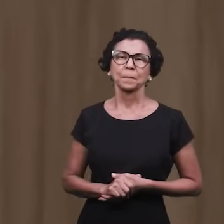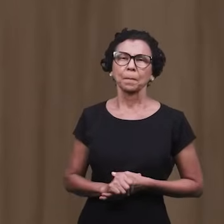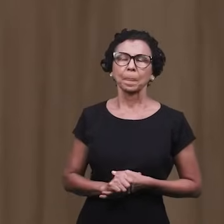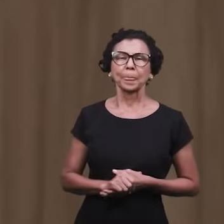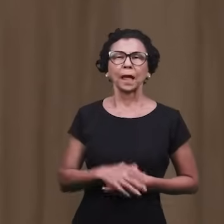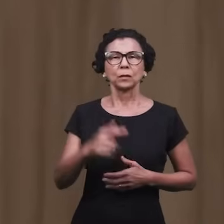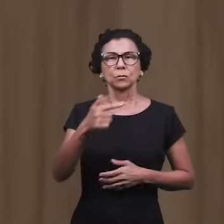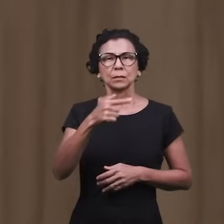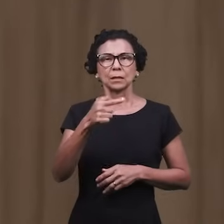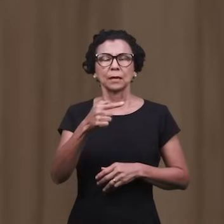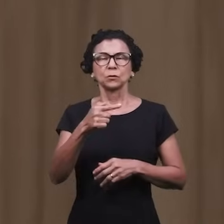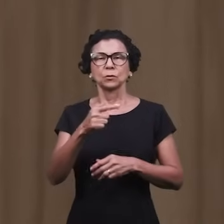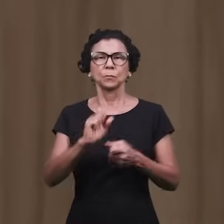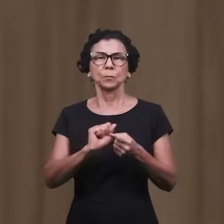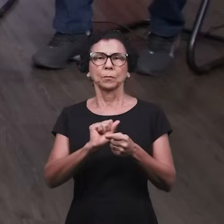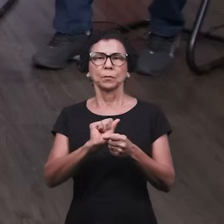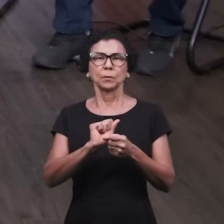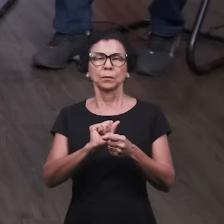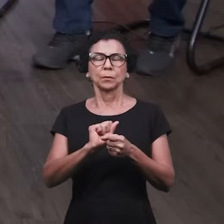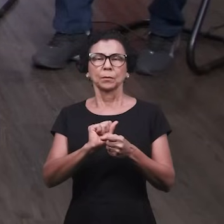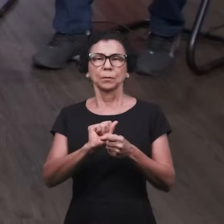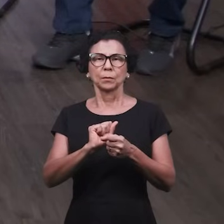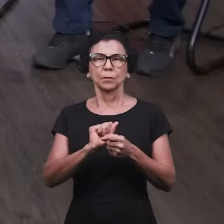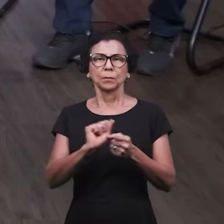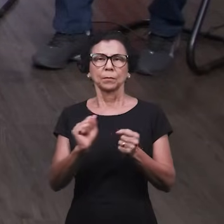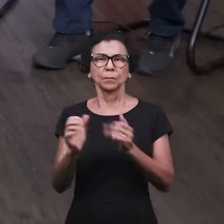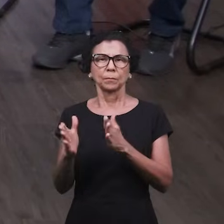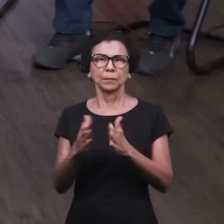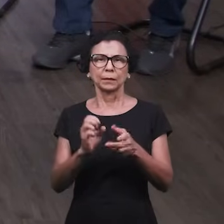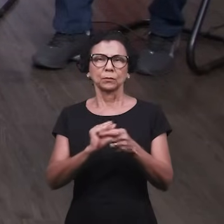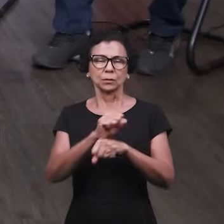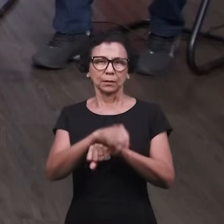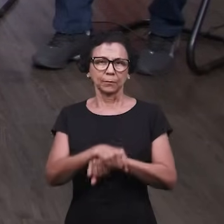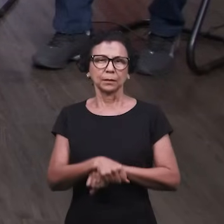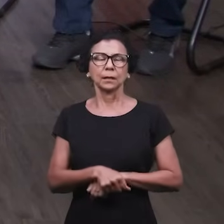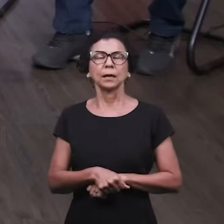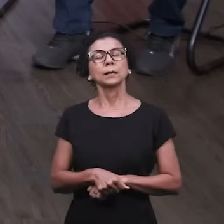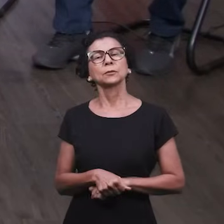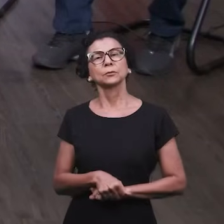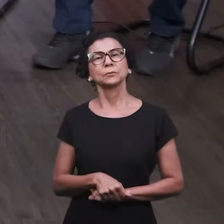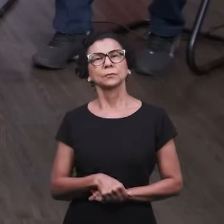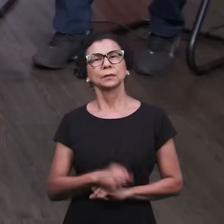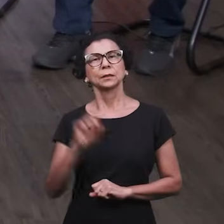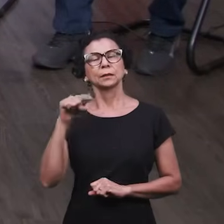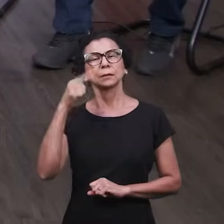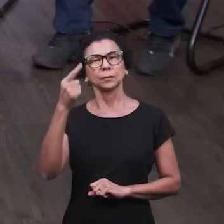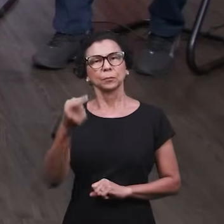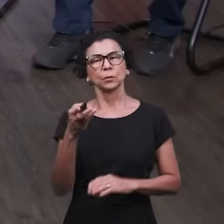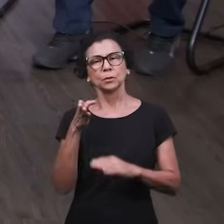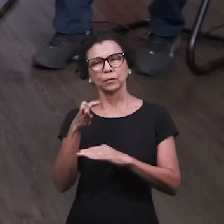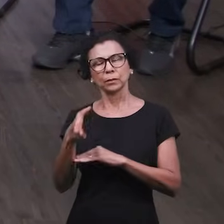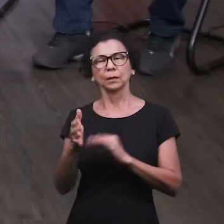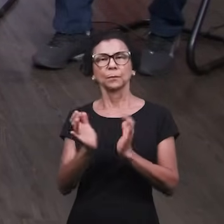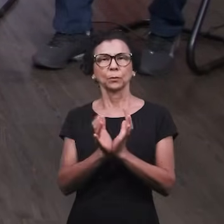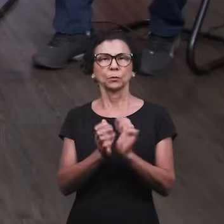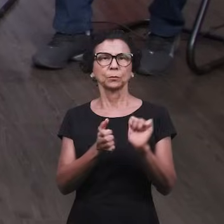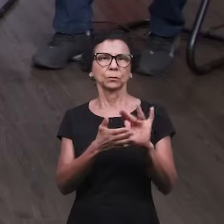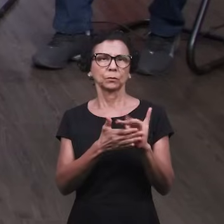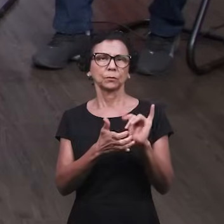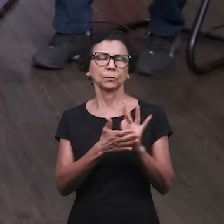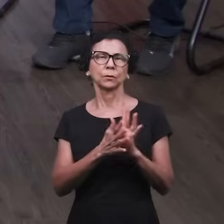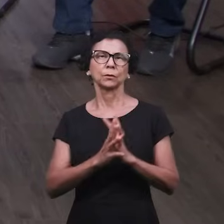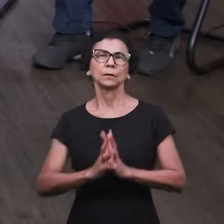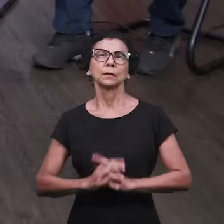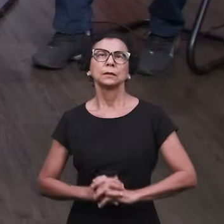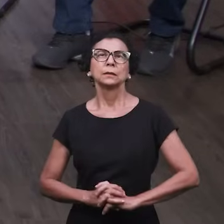seminário, eu já consegui estar lá em cima. Então, o que vocês podem falar para os jovens que estão tentando galgar